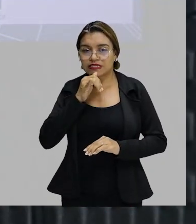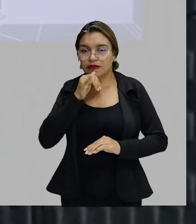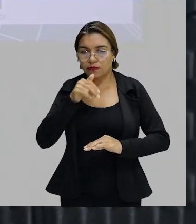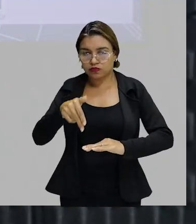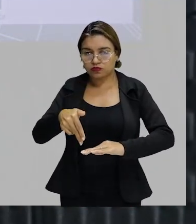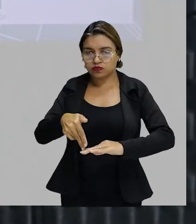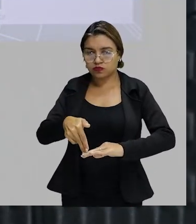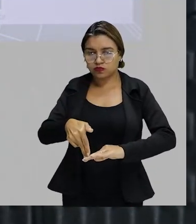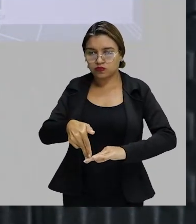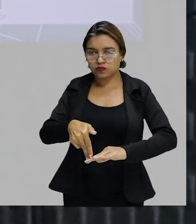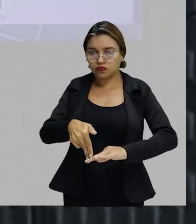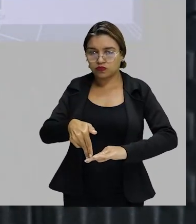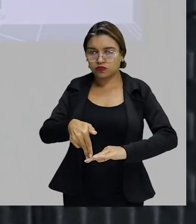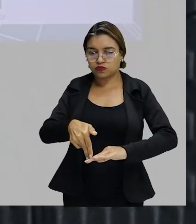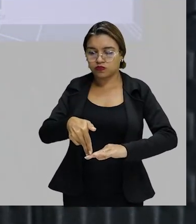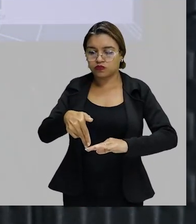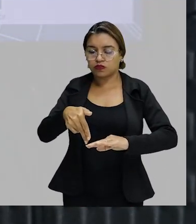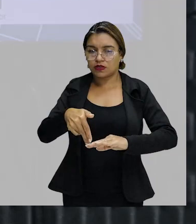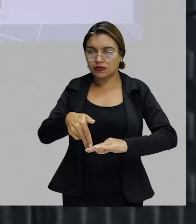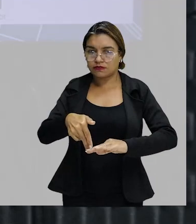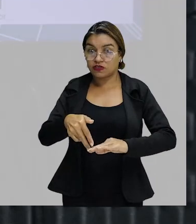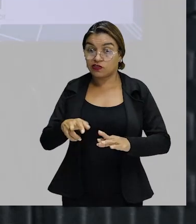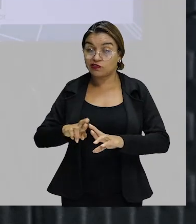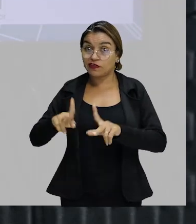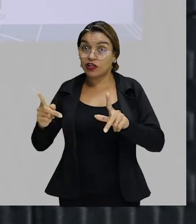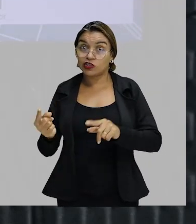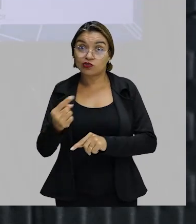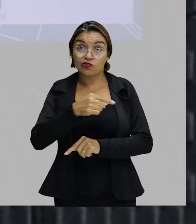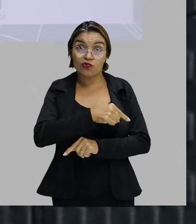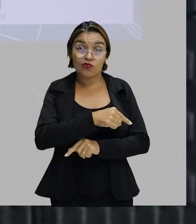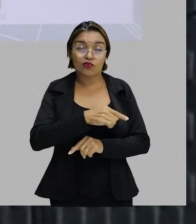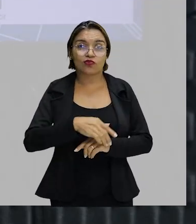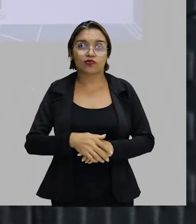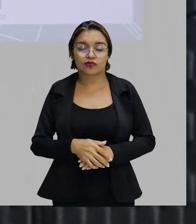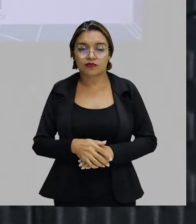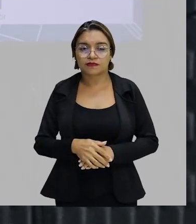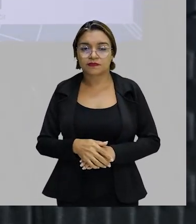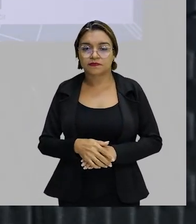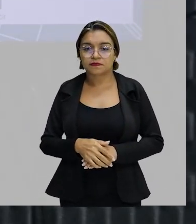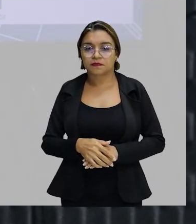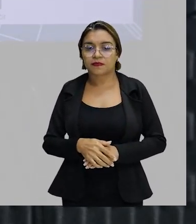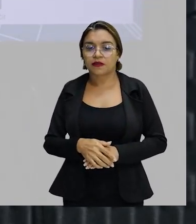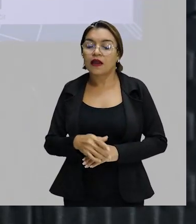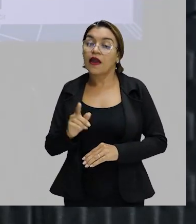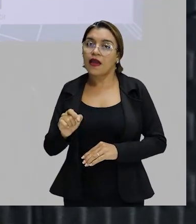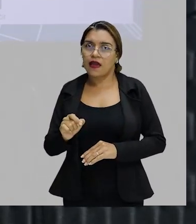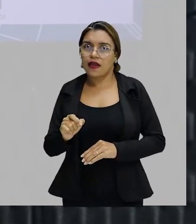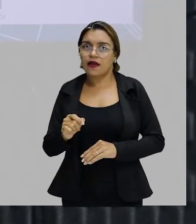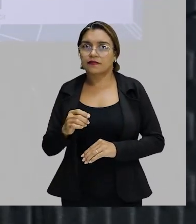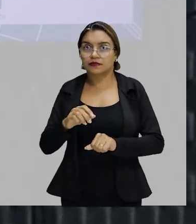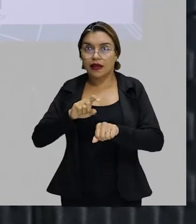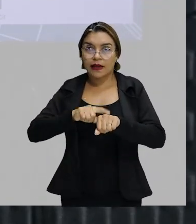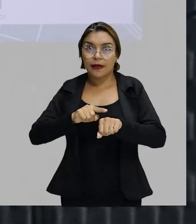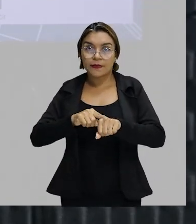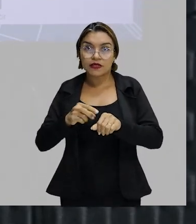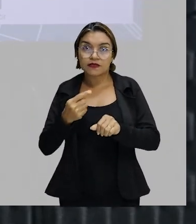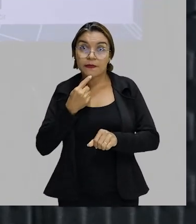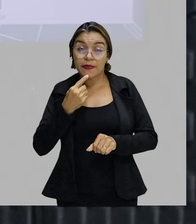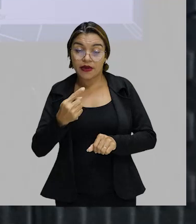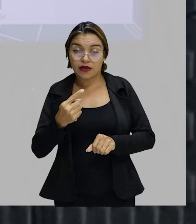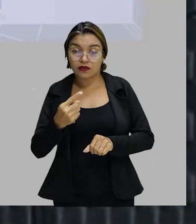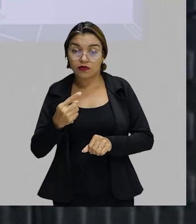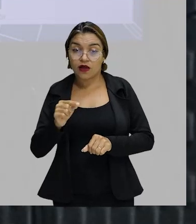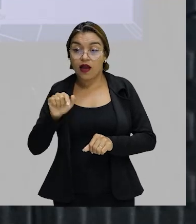frente diferente do pontapé a lua que ele vai passar com a cabeça bem próximo à plataforma aqui o que vai passar bem